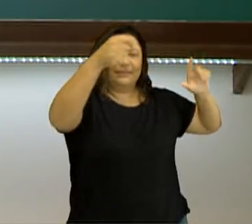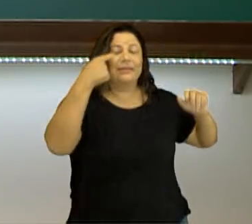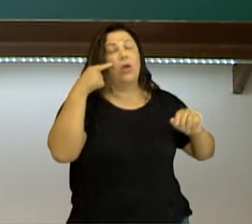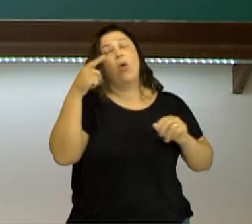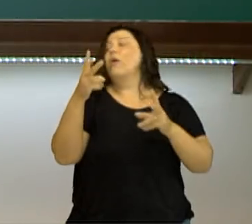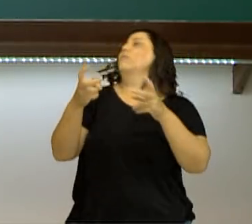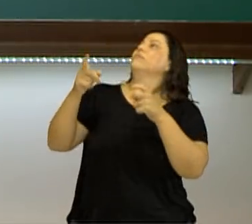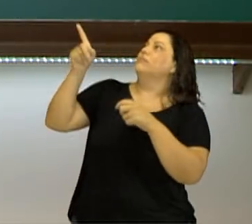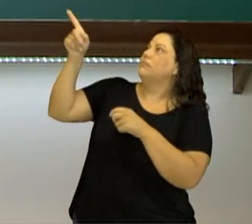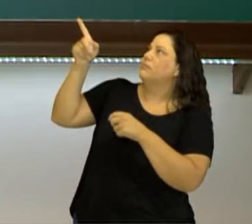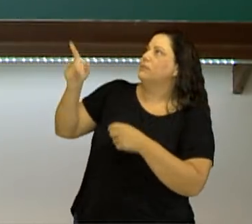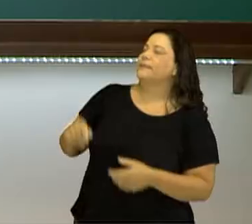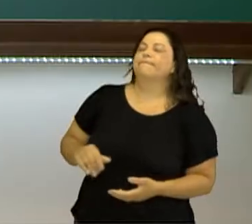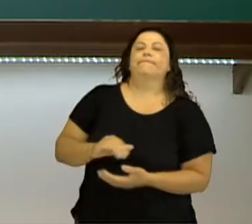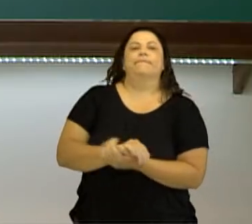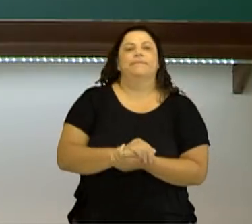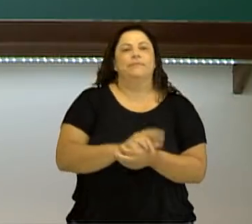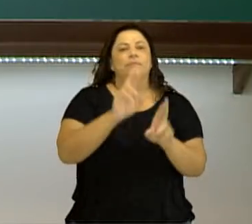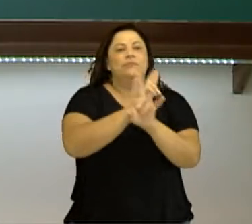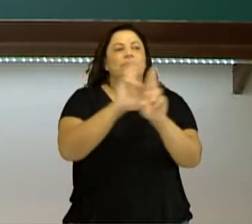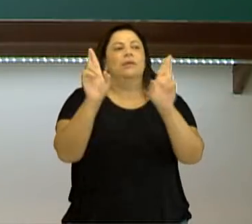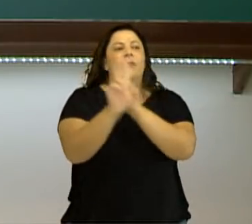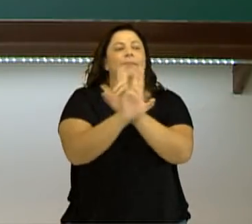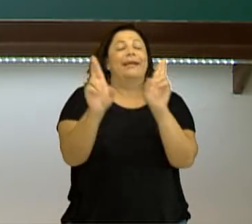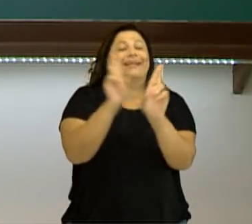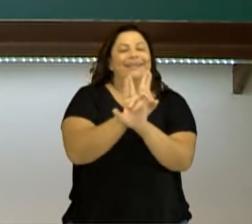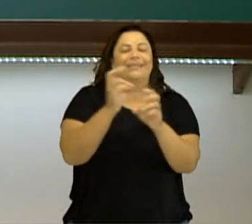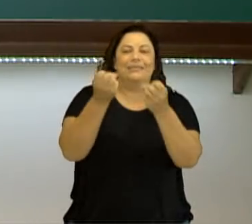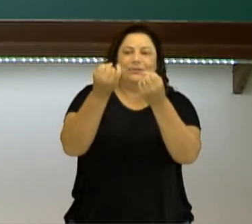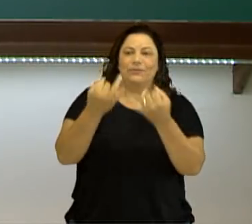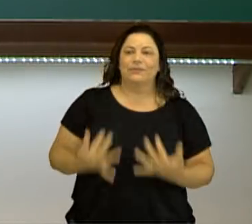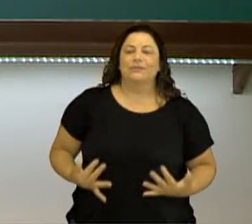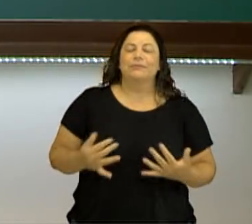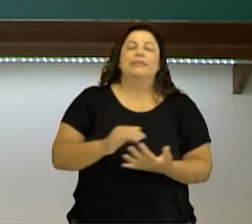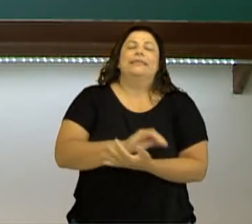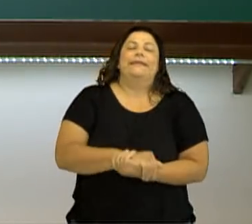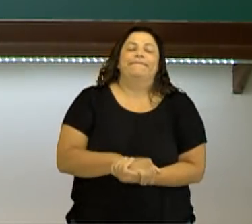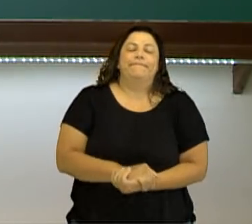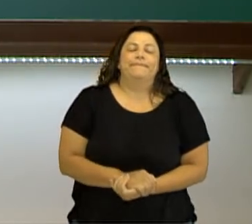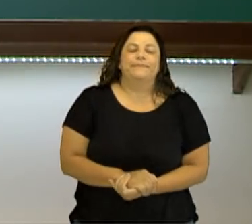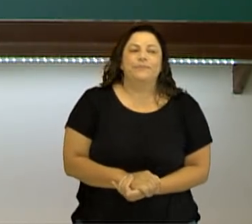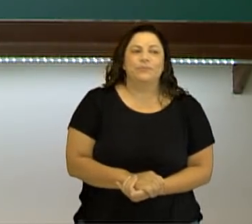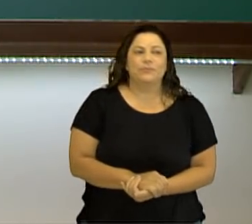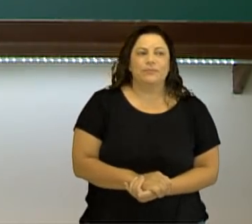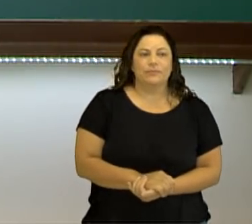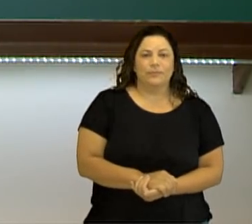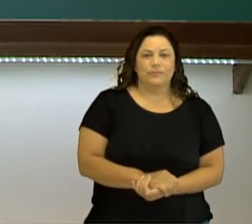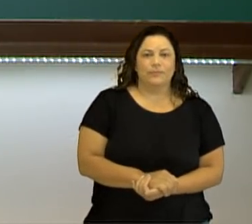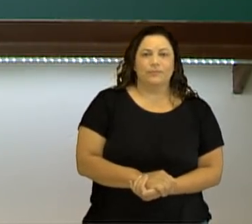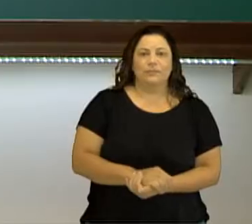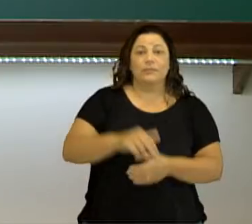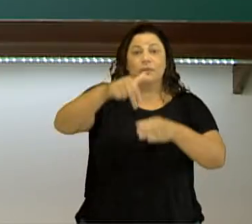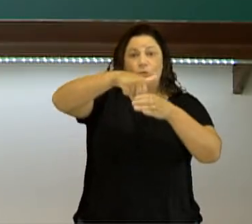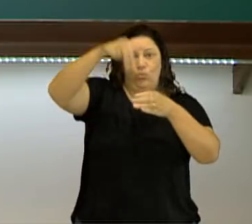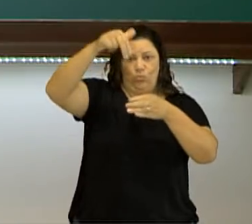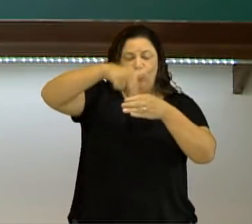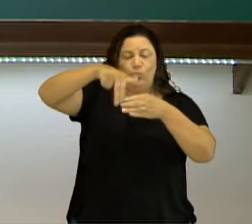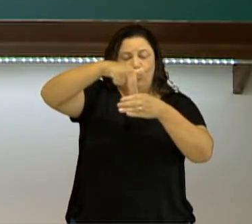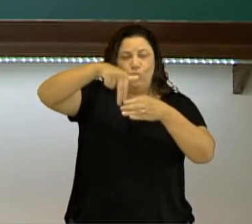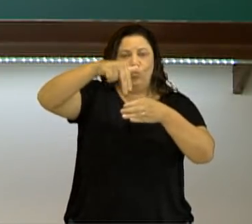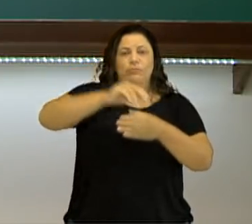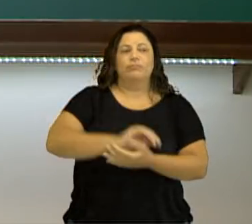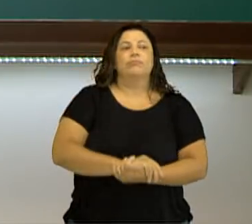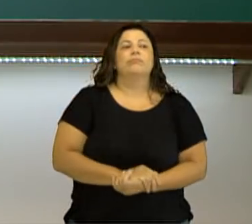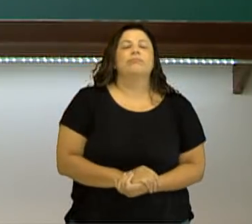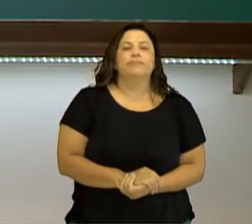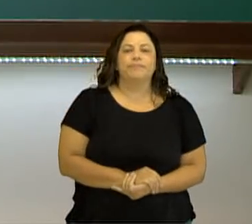rapidamente, para fazermos uma relação disso que eu falei. Então nós temos lá o núcleo do átomo,